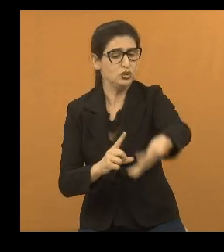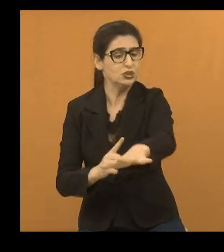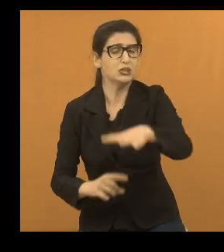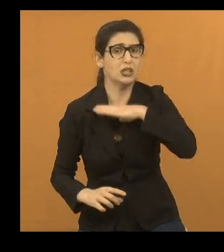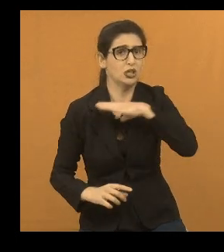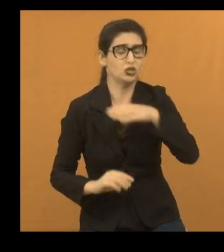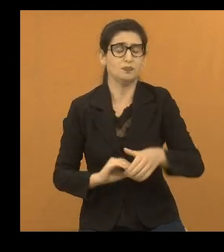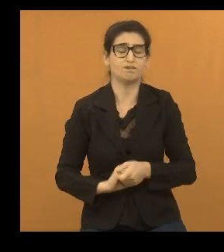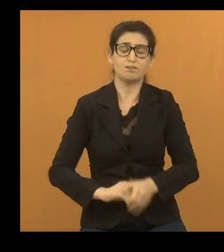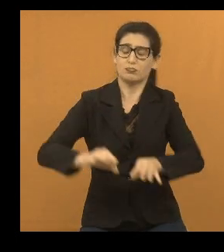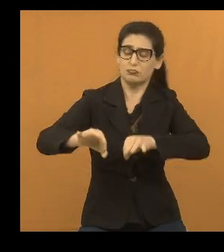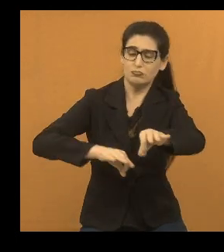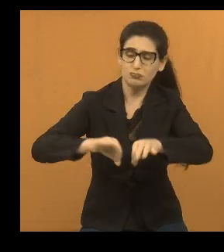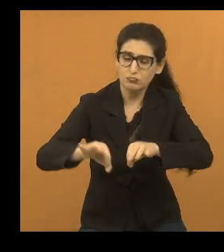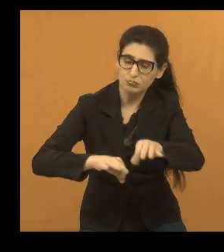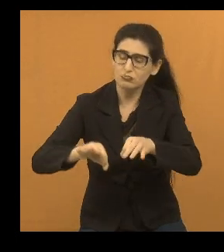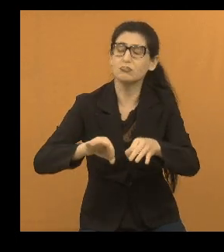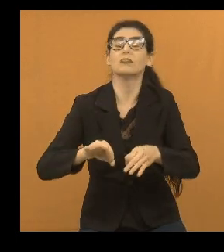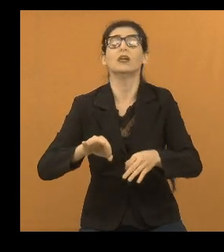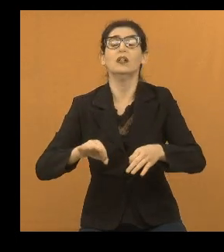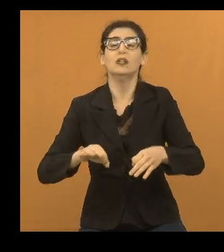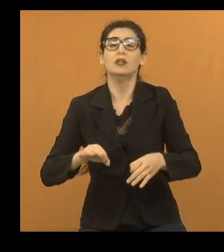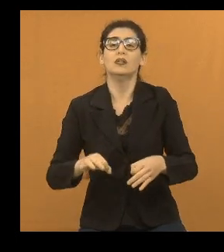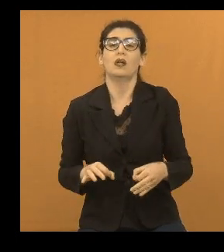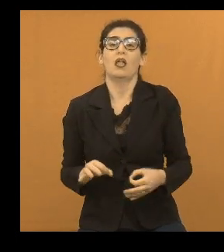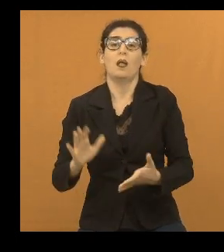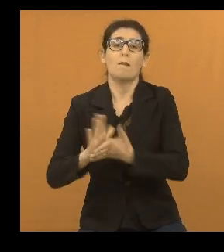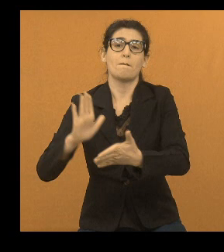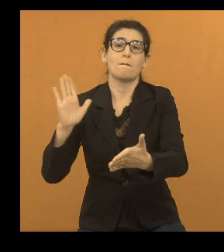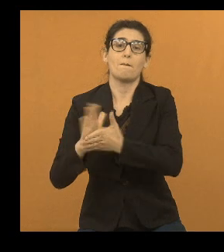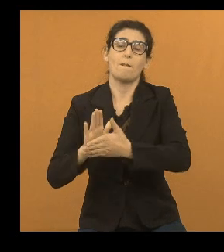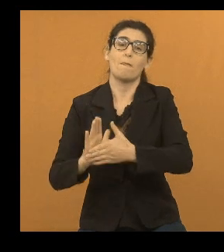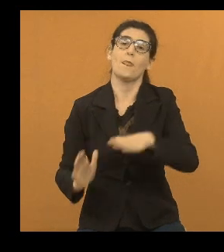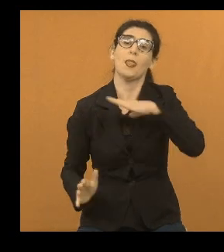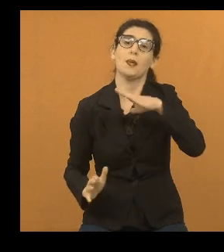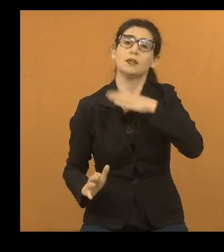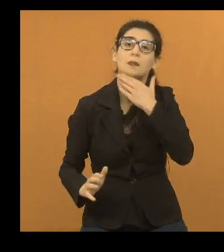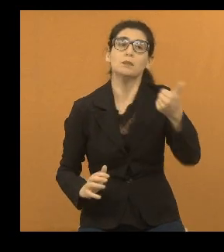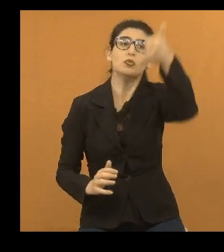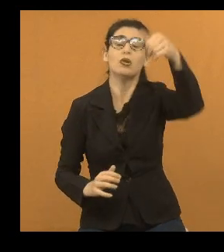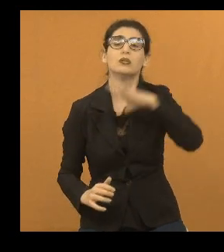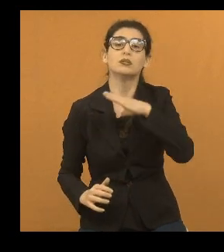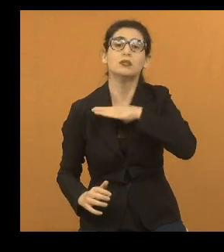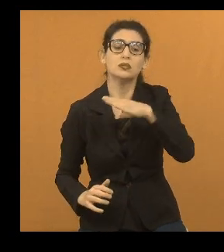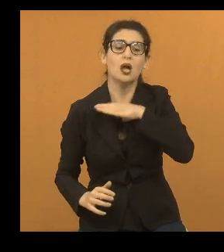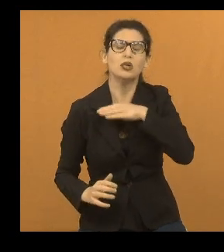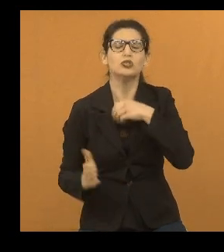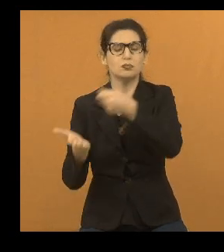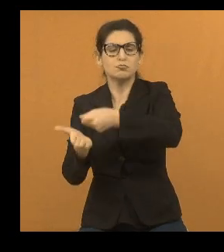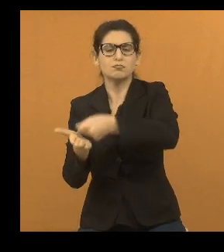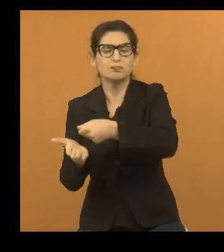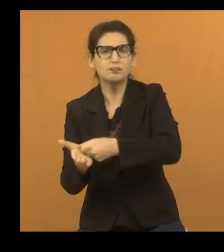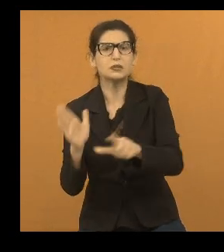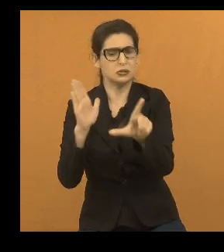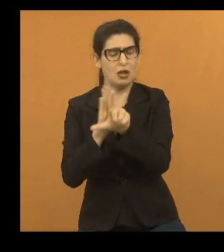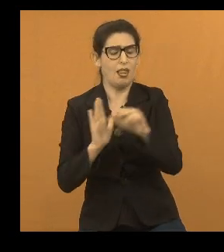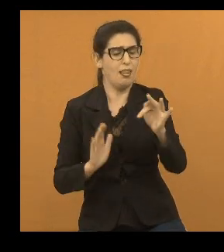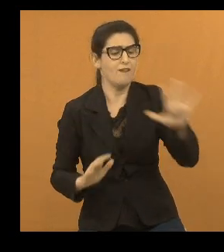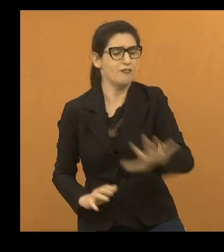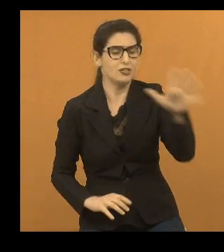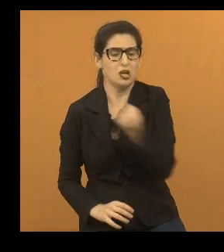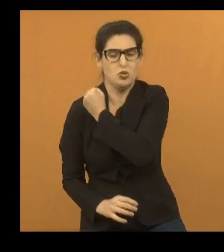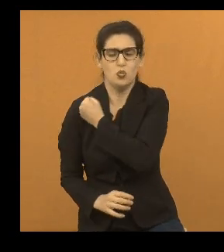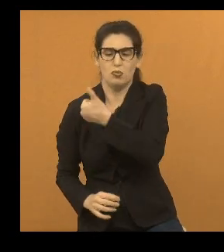O plano diretor, a gente tem que ter em mente o seguinte: a exigência do plano diretor, ela está prevista na Lei Federal